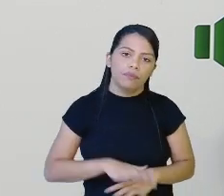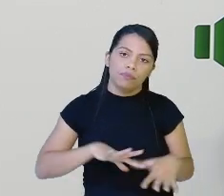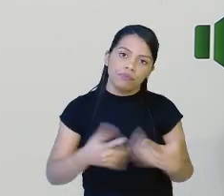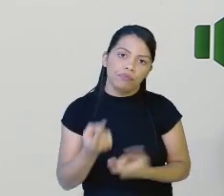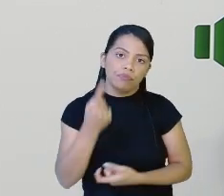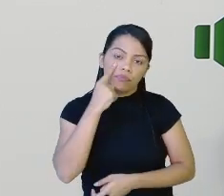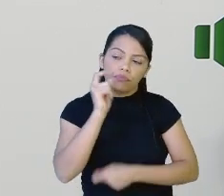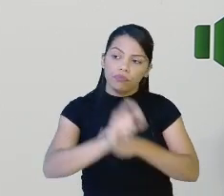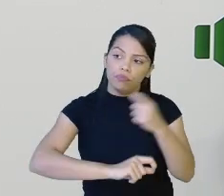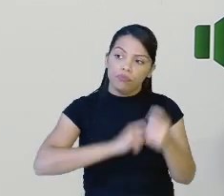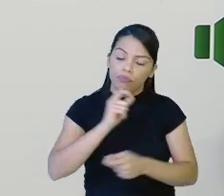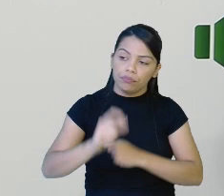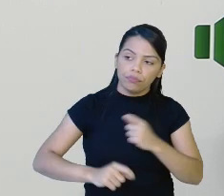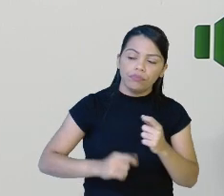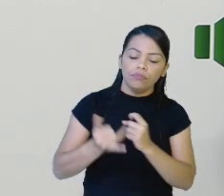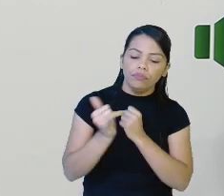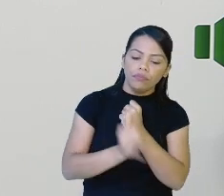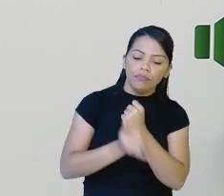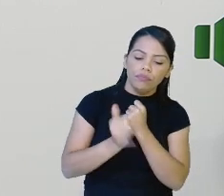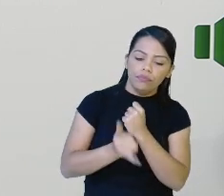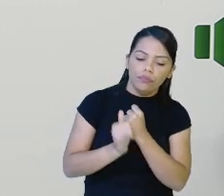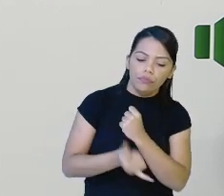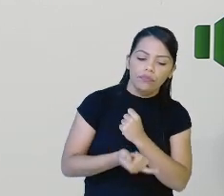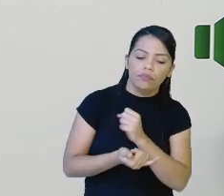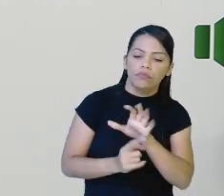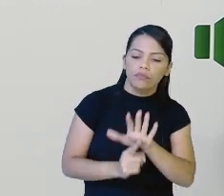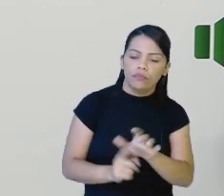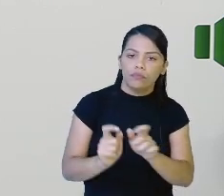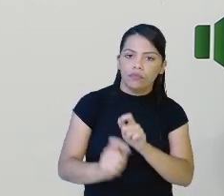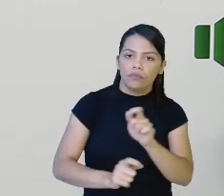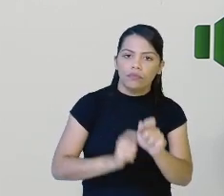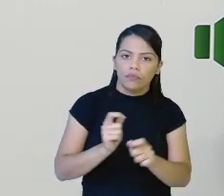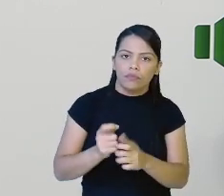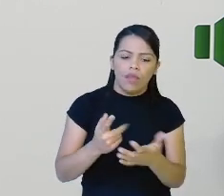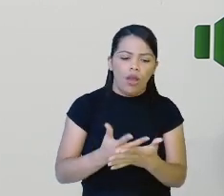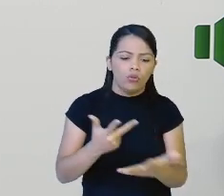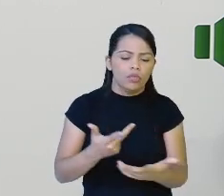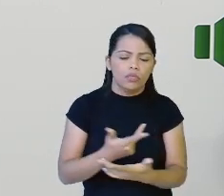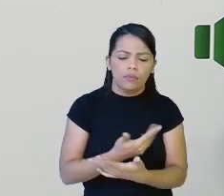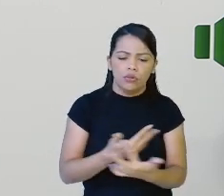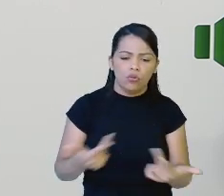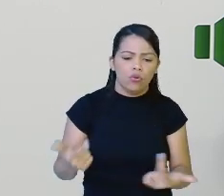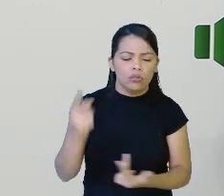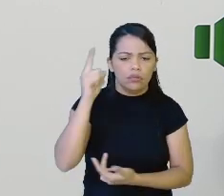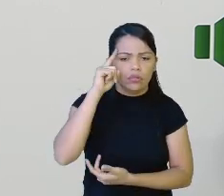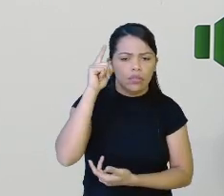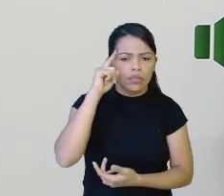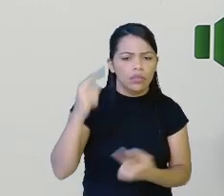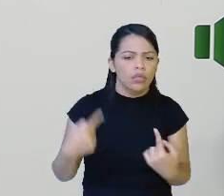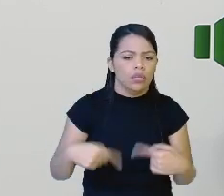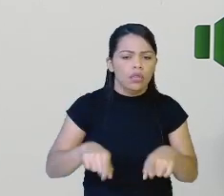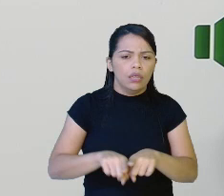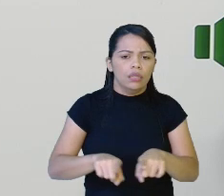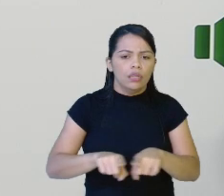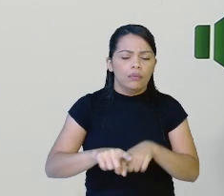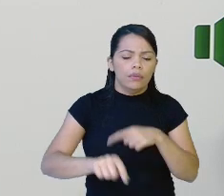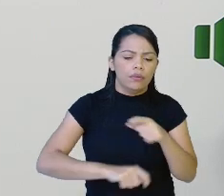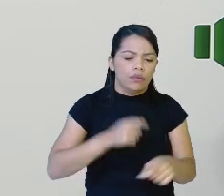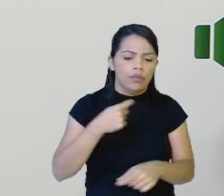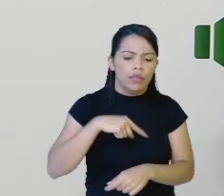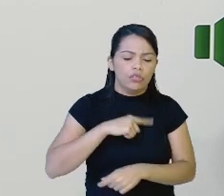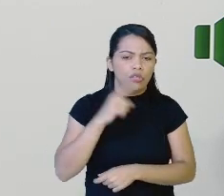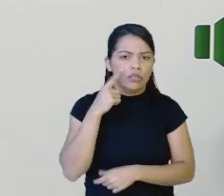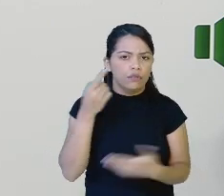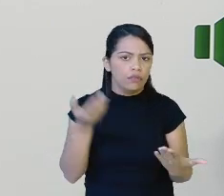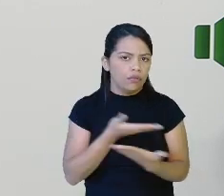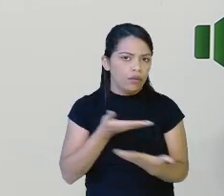que a crônica, como a gente trabalhou aqui, ela aborda situações do dia a dia, até de uma forma assim, como essa que a gente acabou de